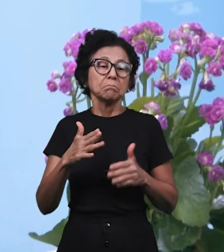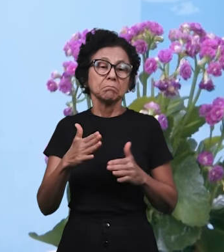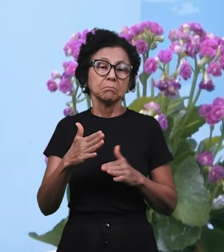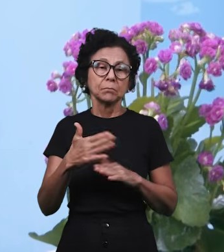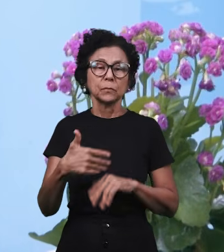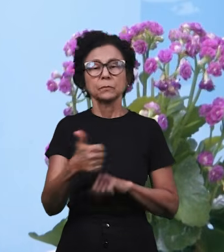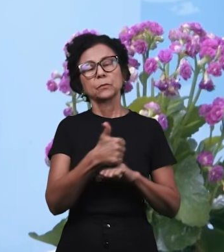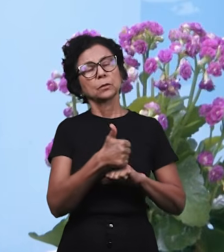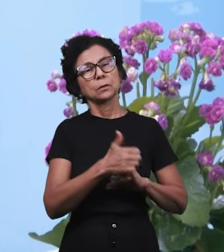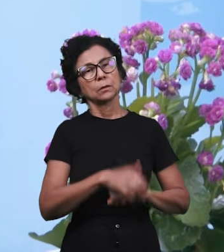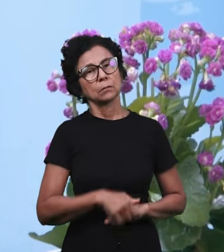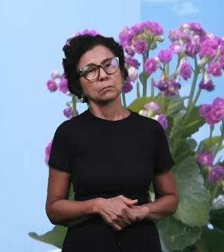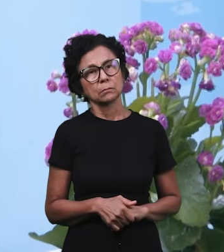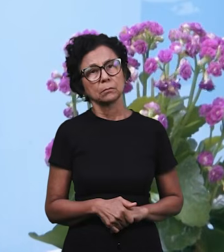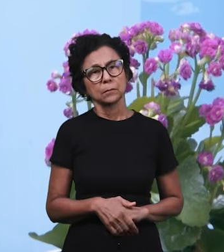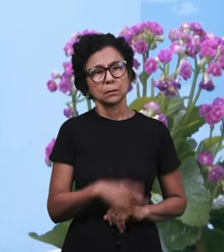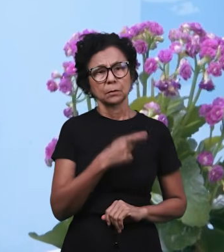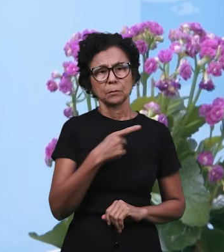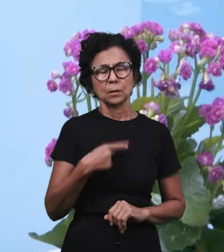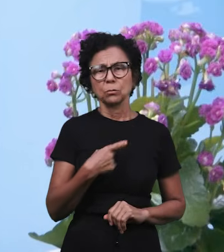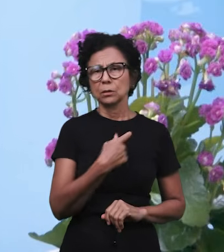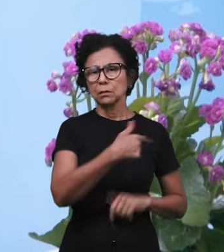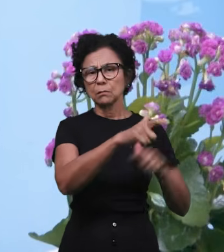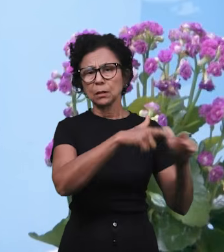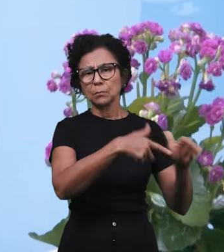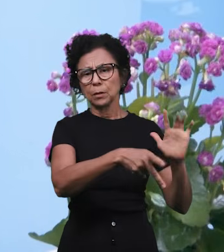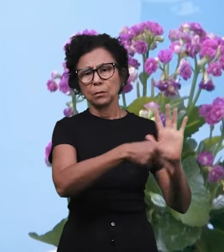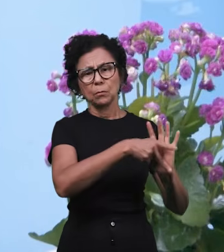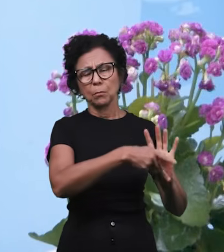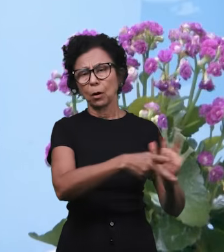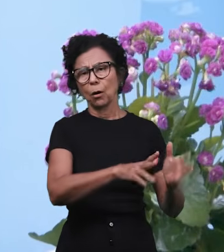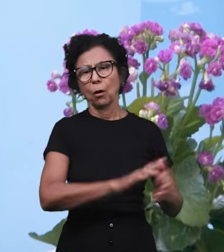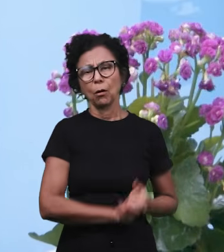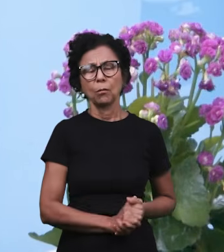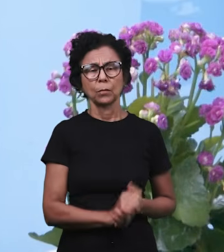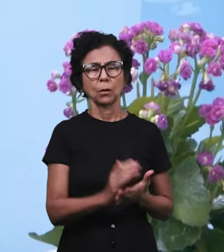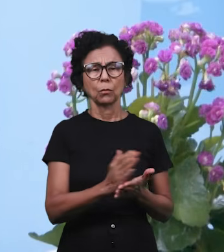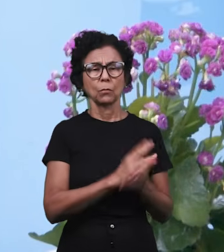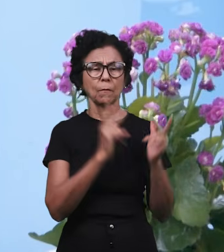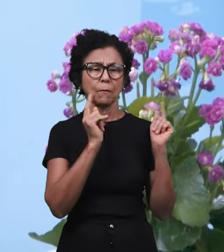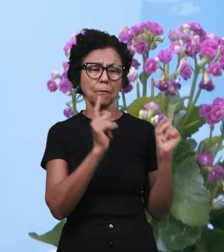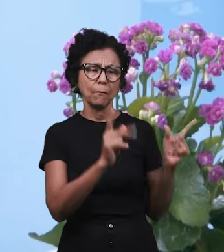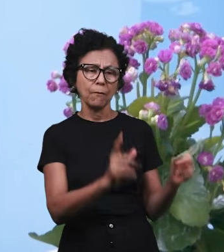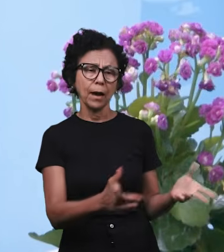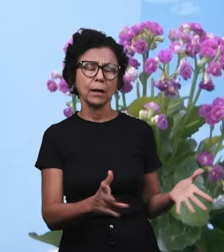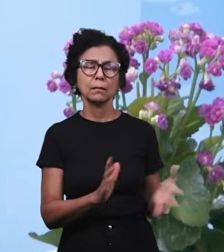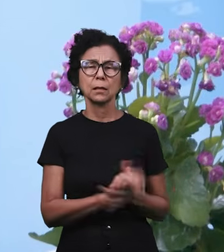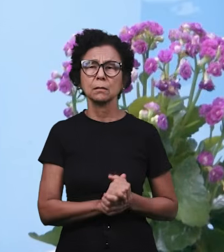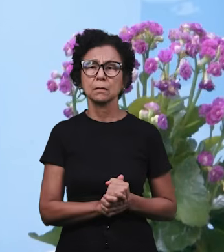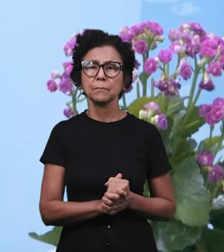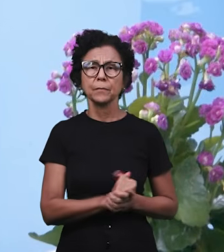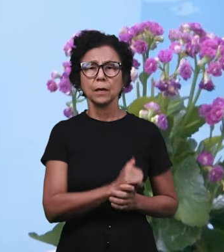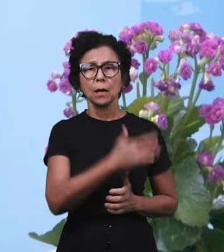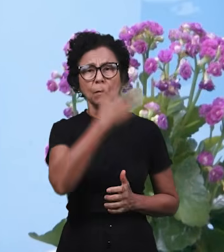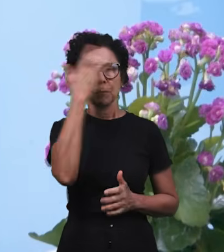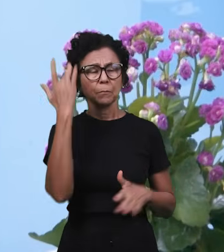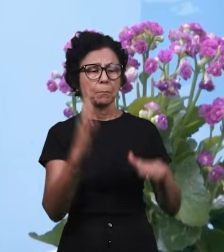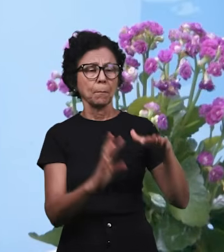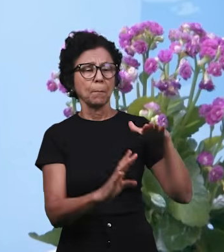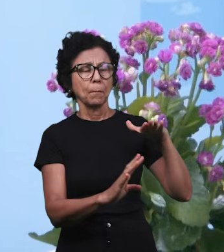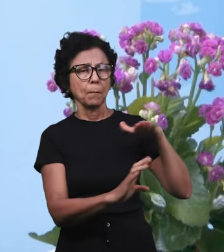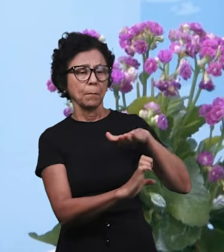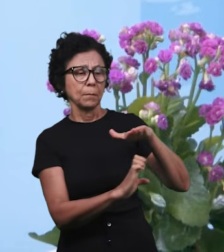vida regular outros tipos de trabalho. Temos que trabalham em vendas, que são empresários, que